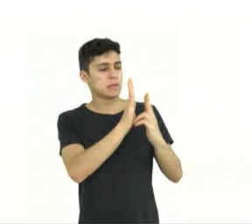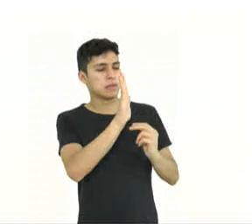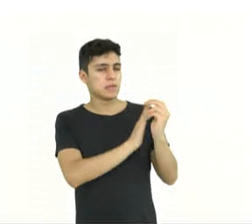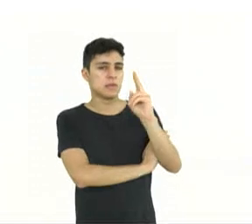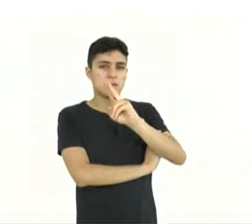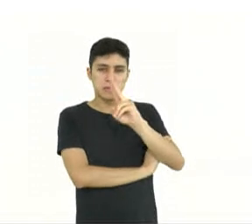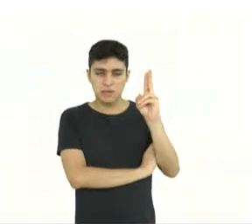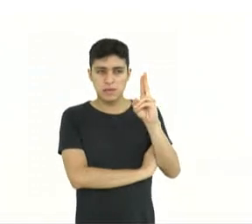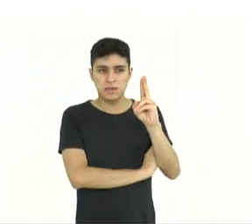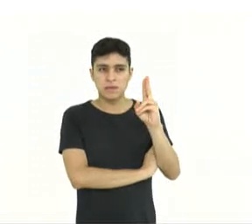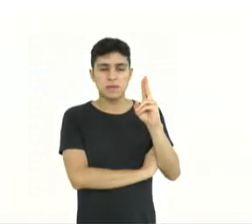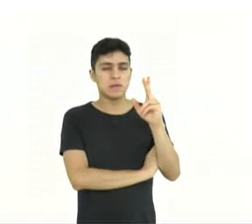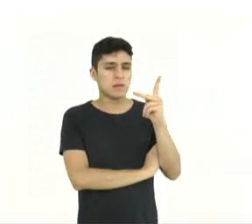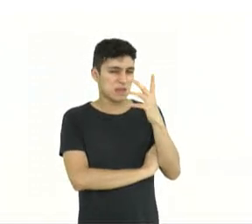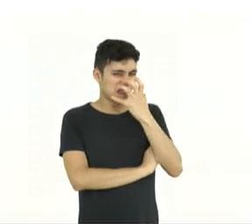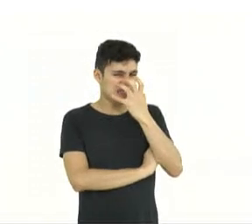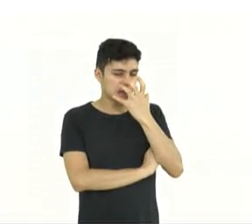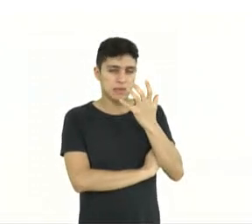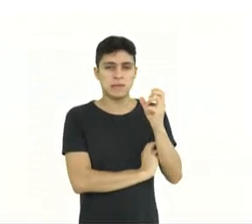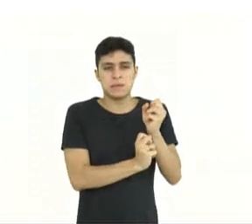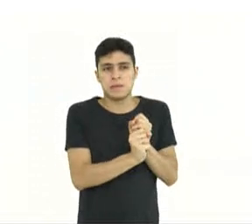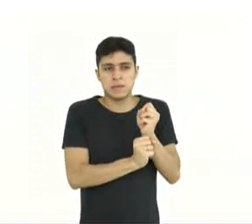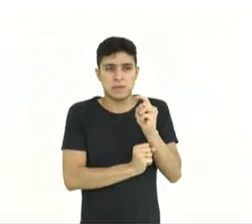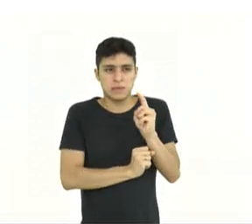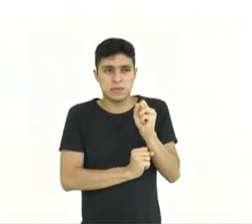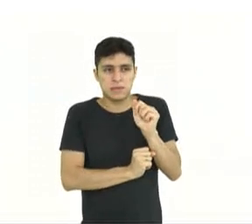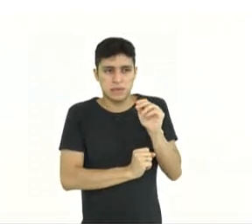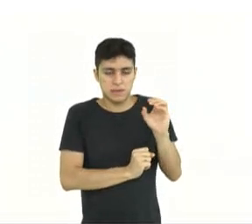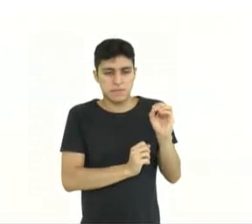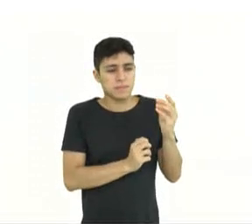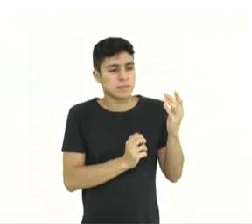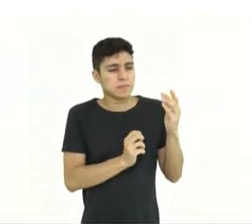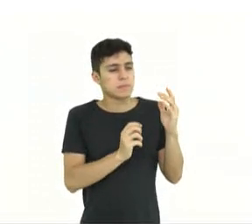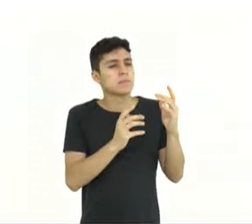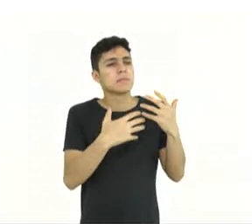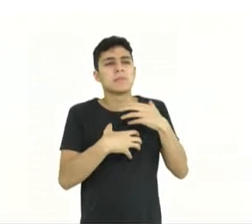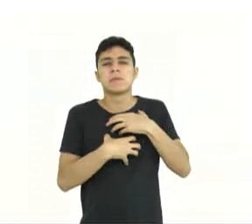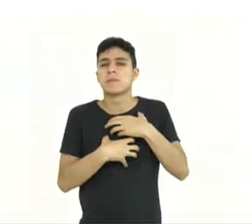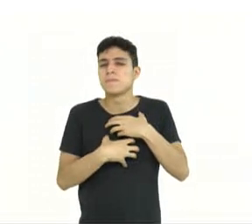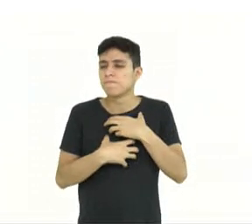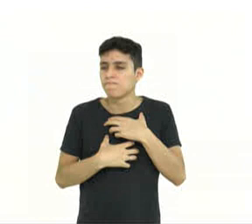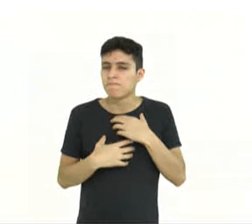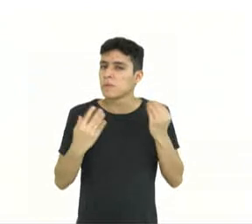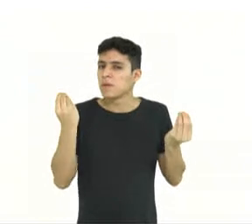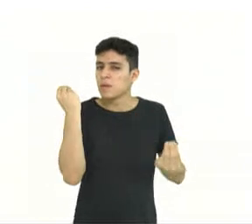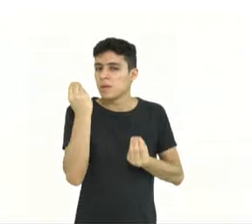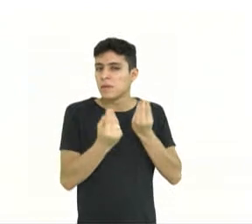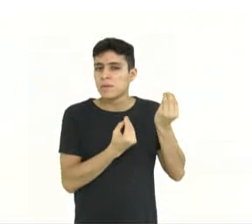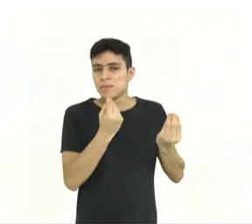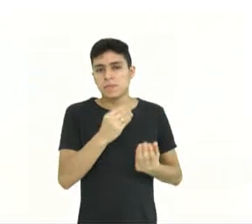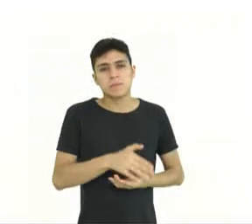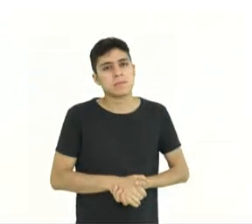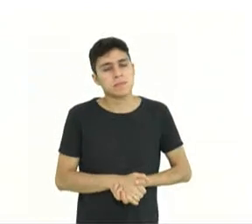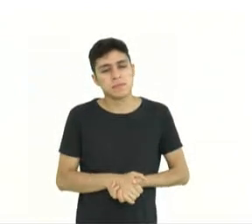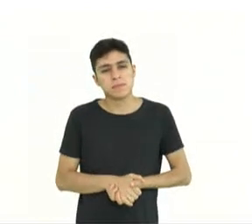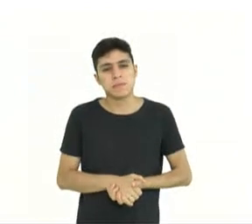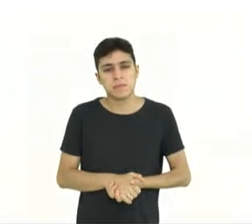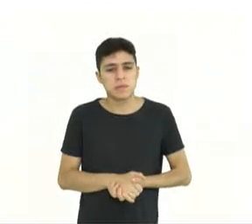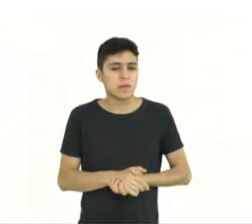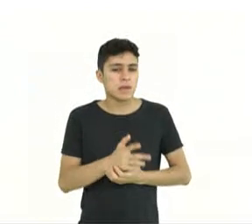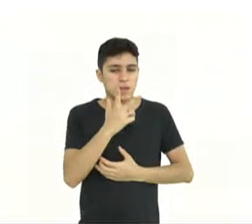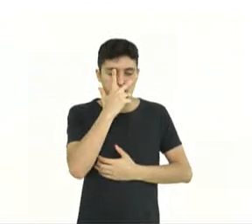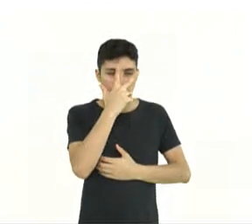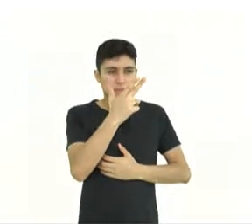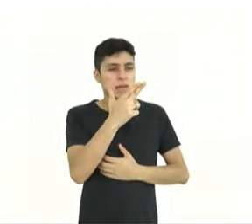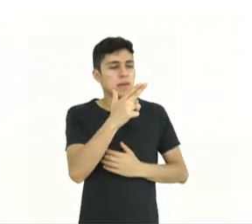é da raça do cachorro de 1880 design gráfico de publicitários também que ele foi também ou agora